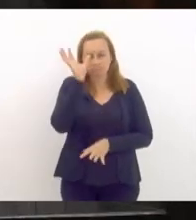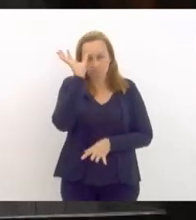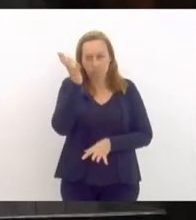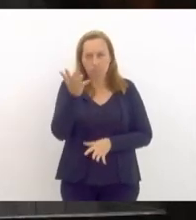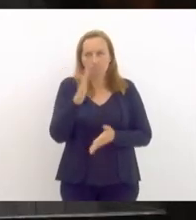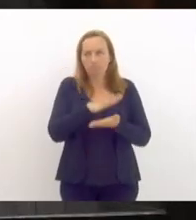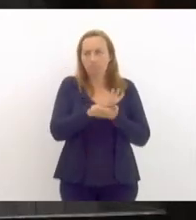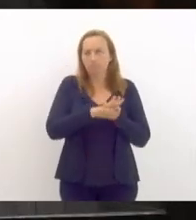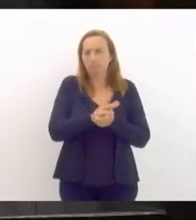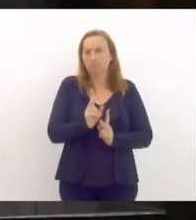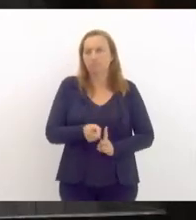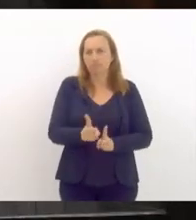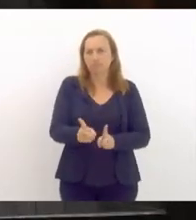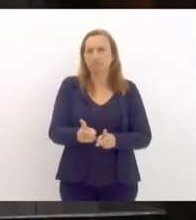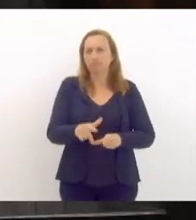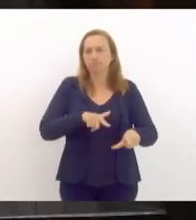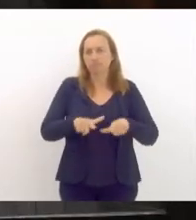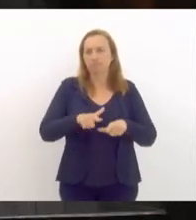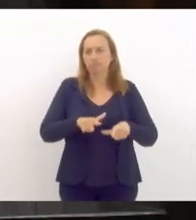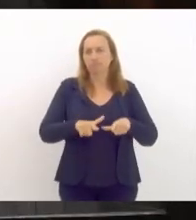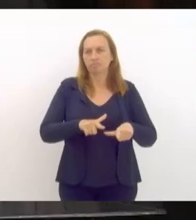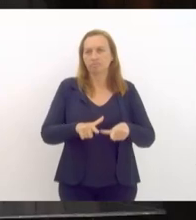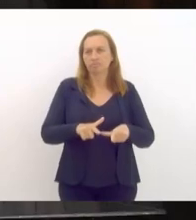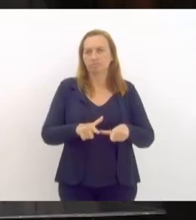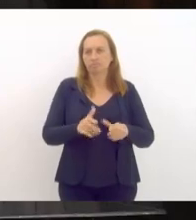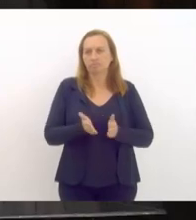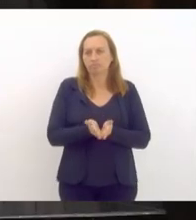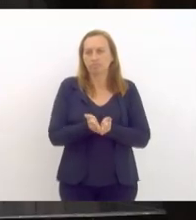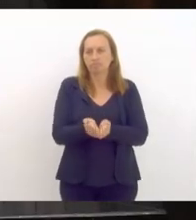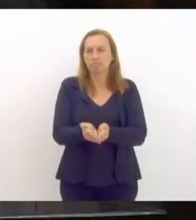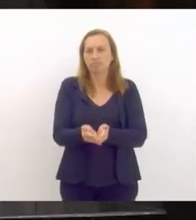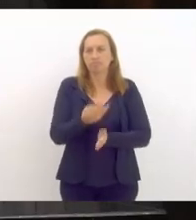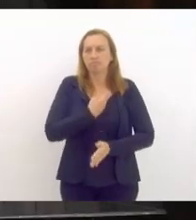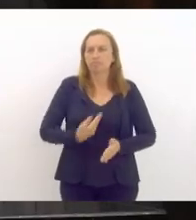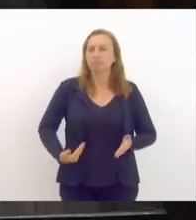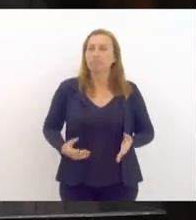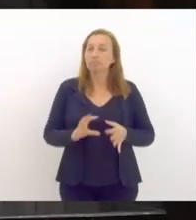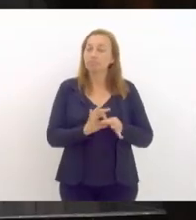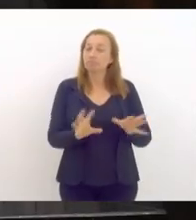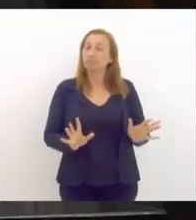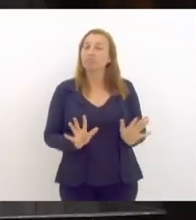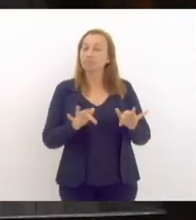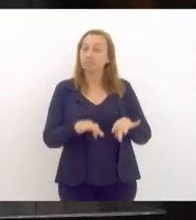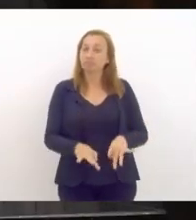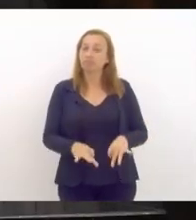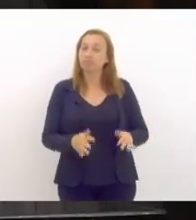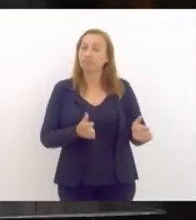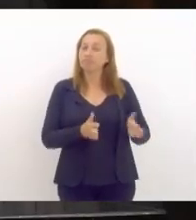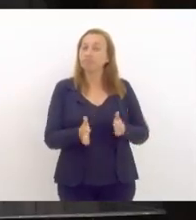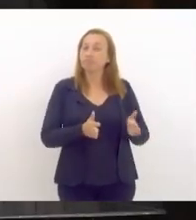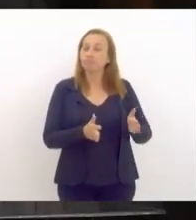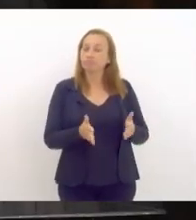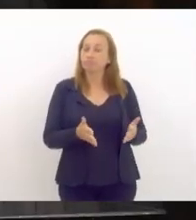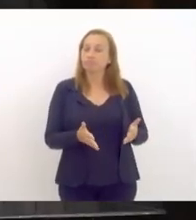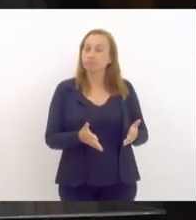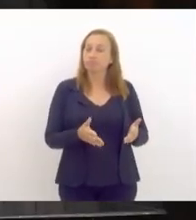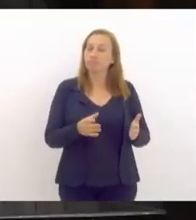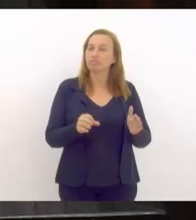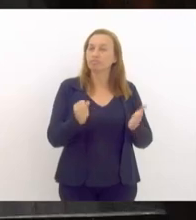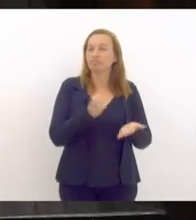continuidade do serviço das marcas que o governo deixou encerrar o prazo do contrato com a